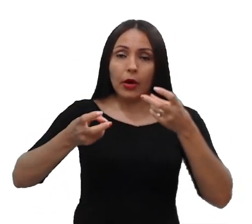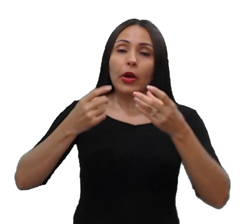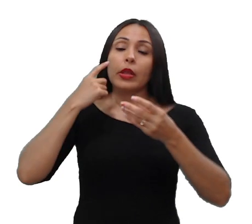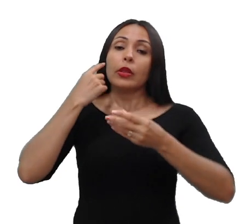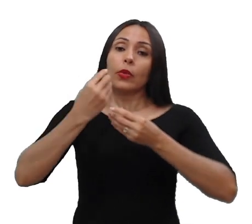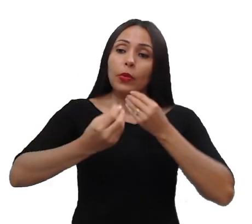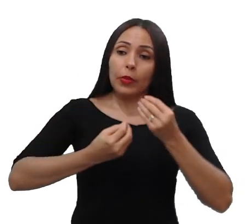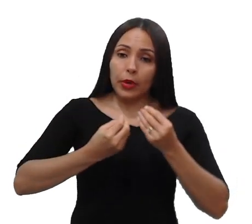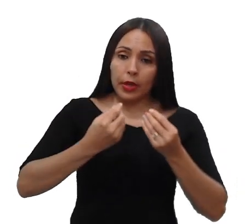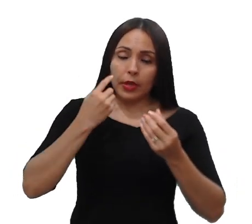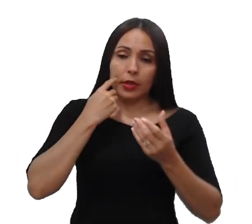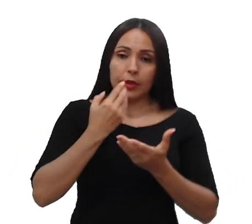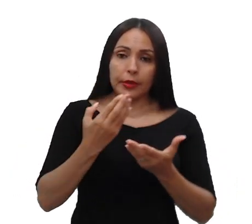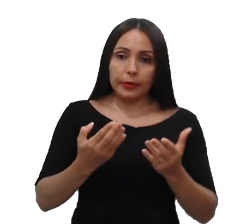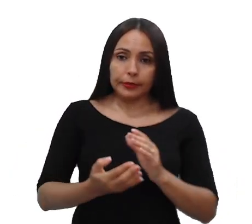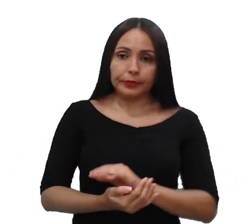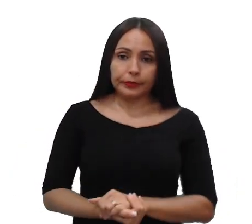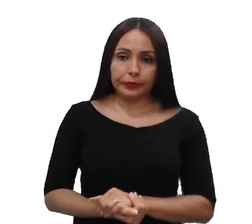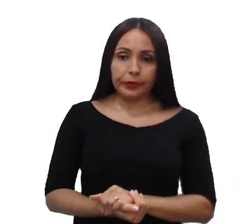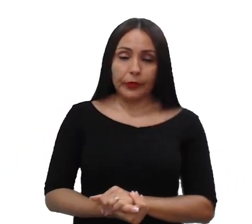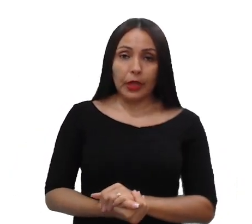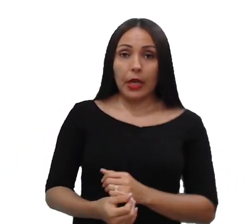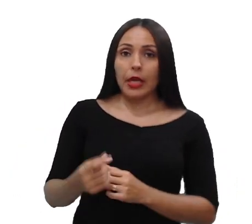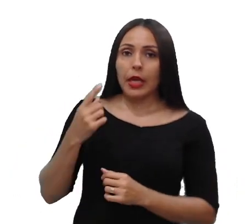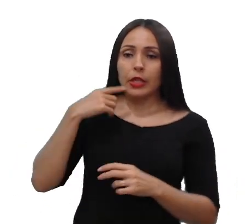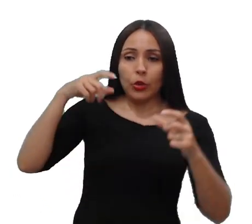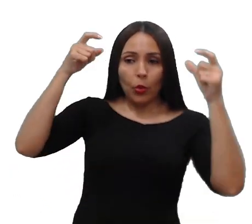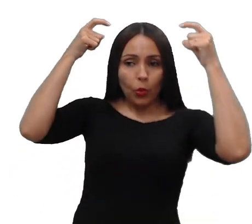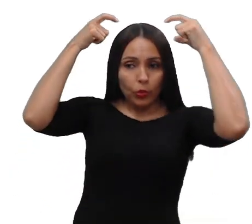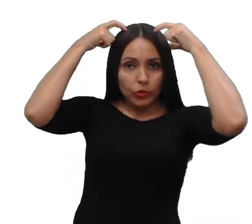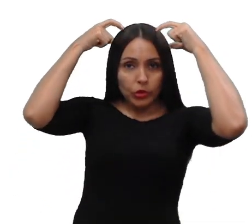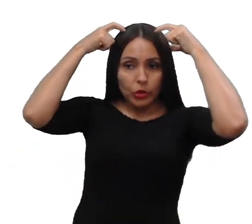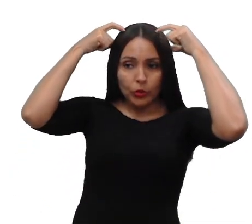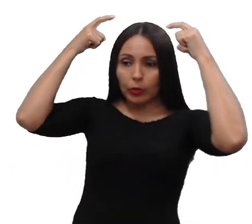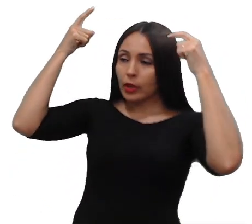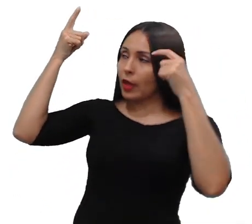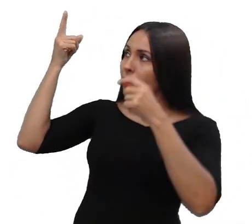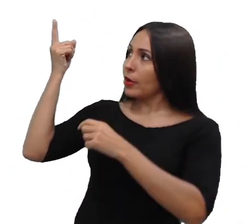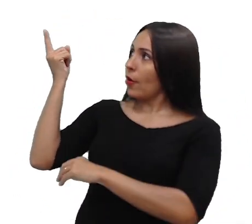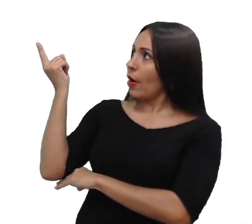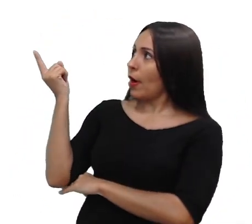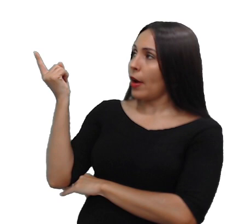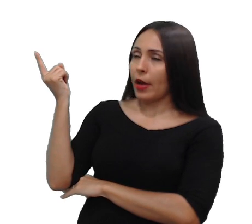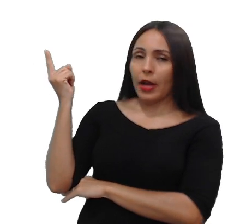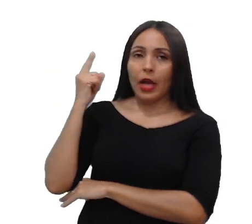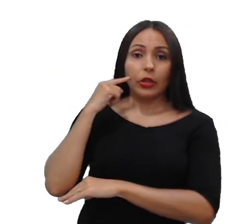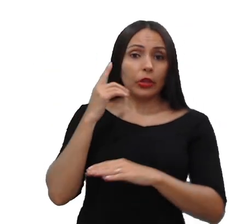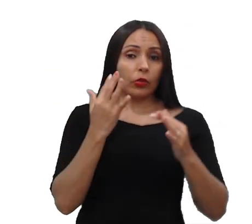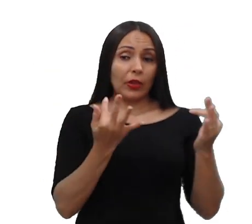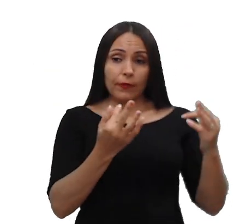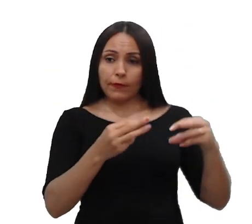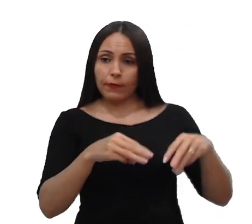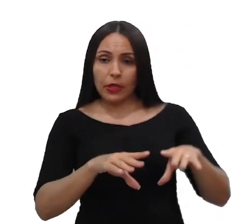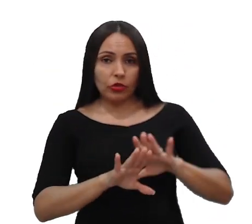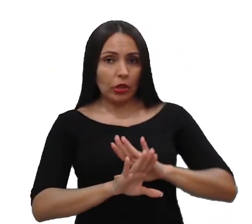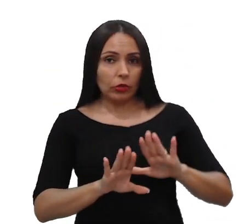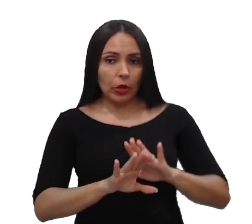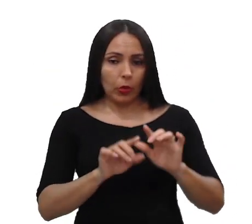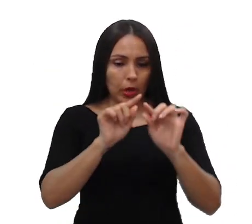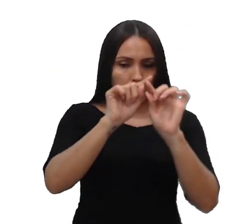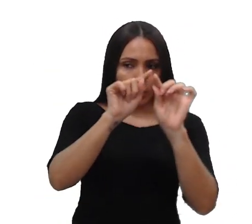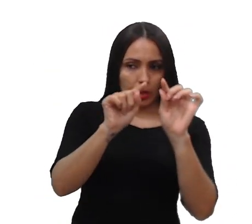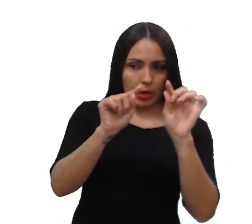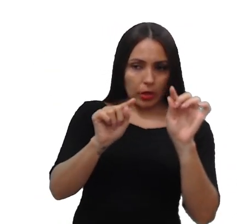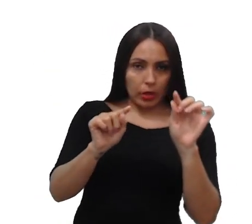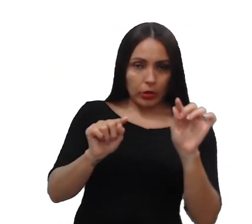formas incompletas. Então essa imagem do ursinho panda, né, ela não está totalmente fechada em linhas, né?